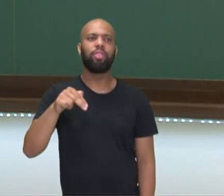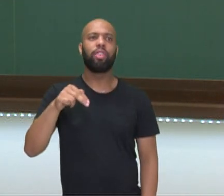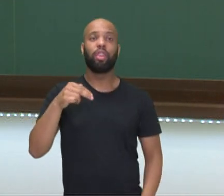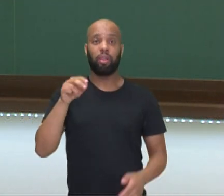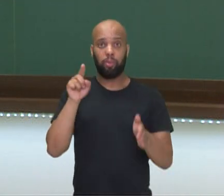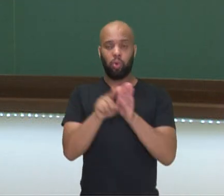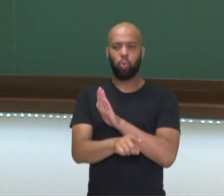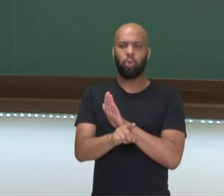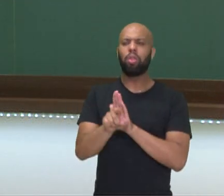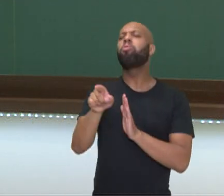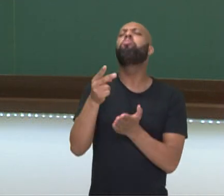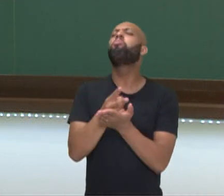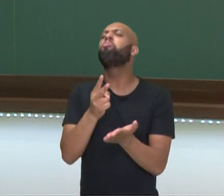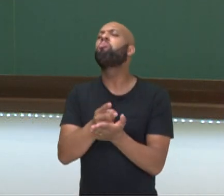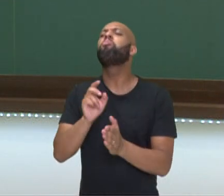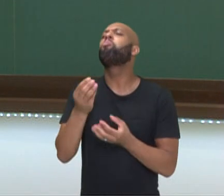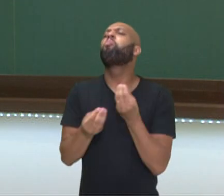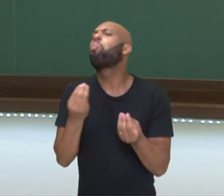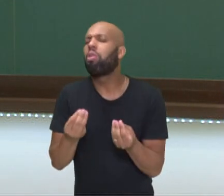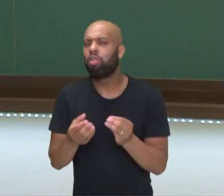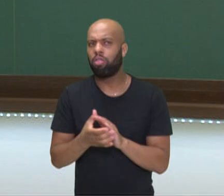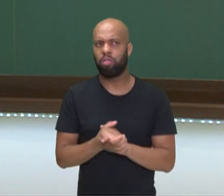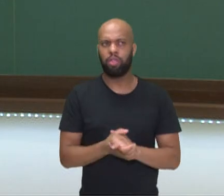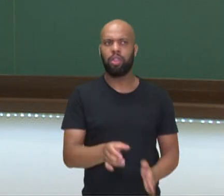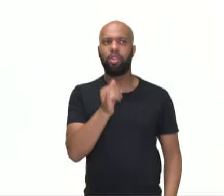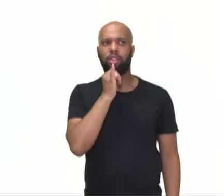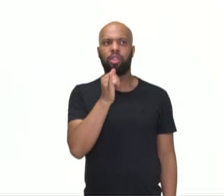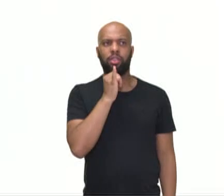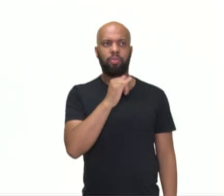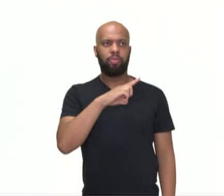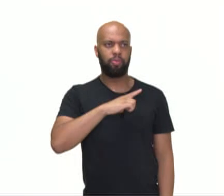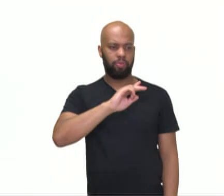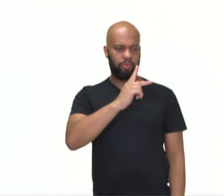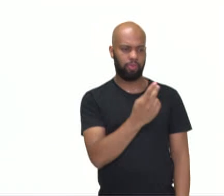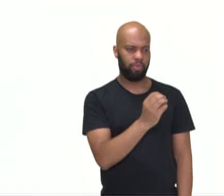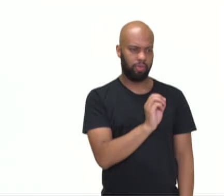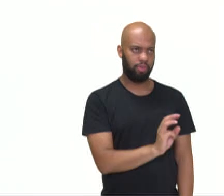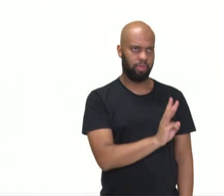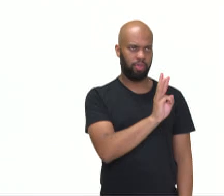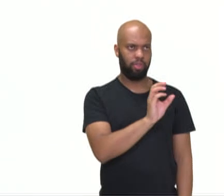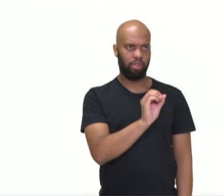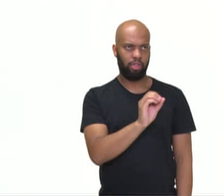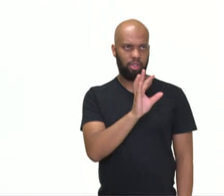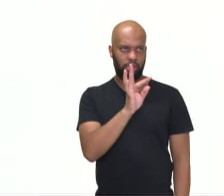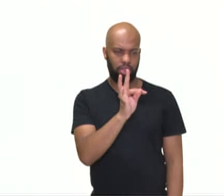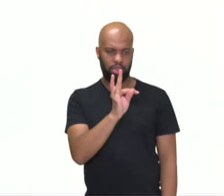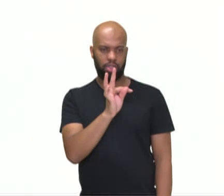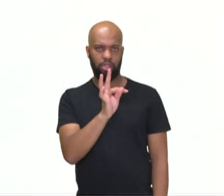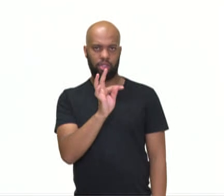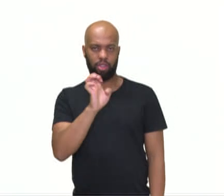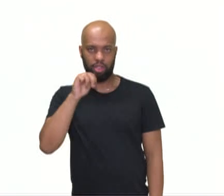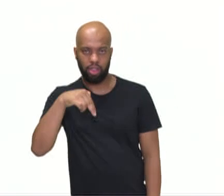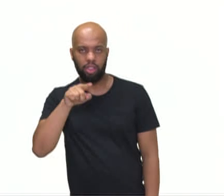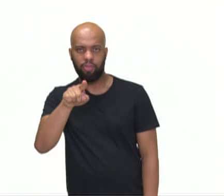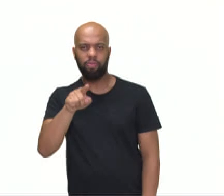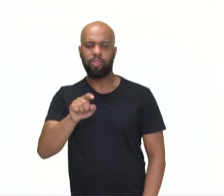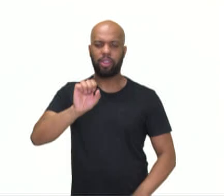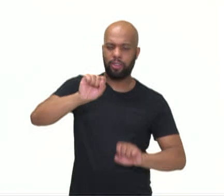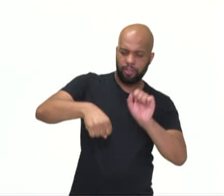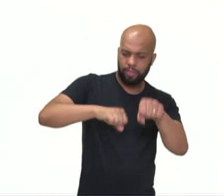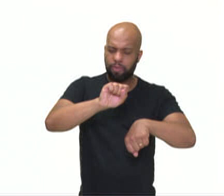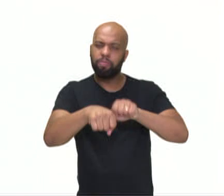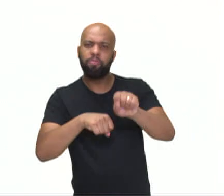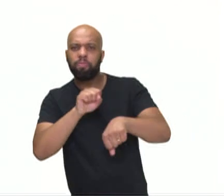por algum advérbio de frequência. Por exemplo, how often do you ride your bike? Com que frequência você anda de